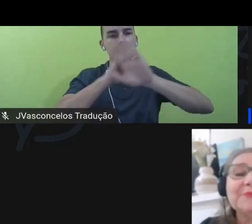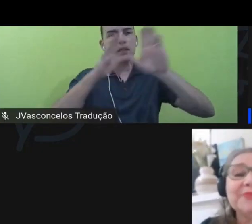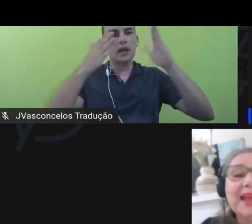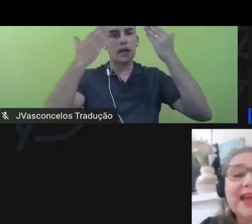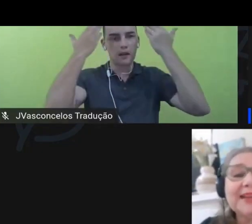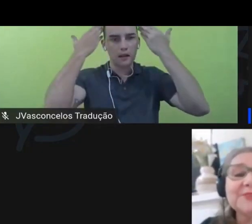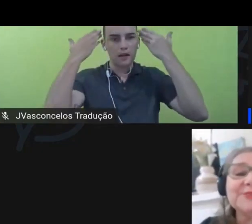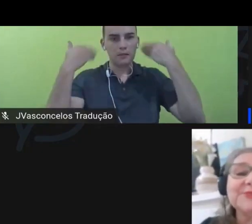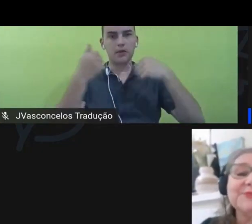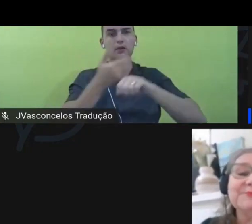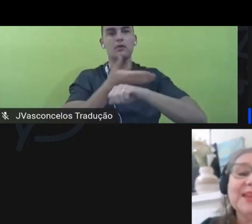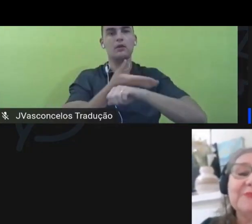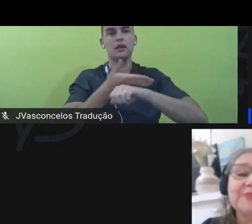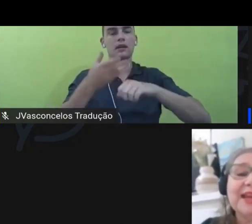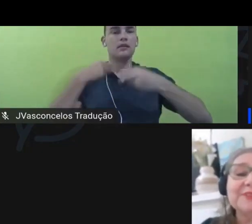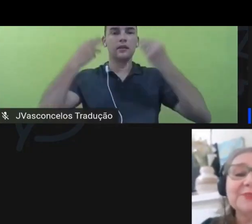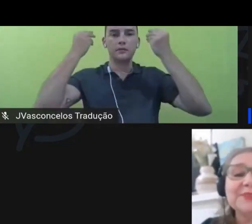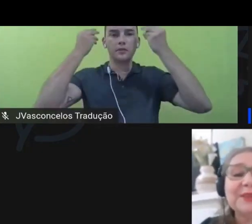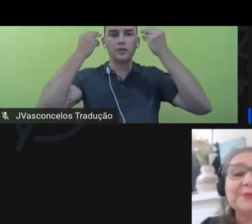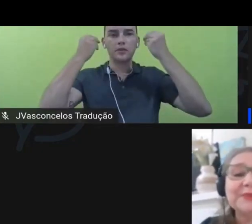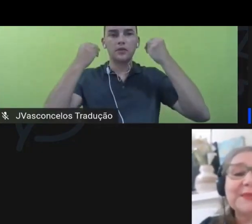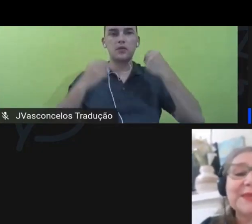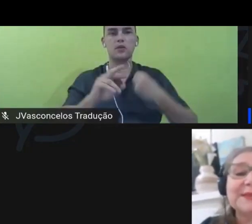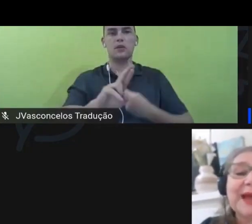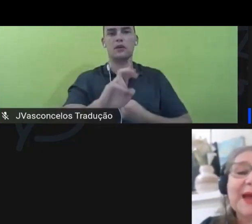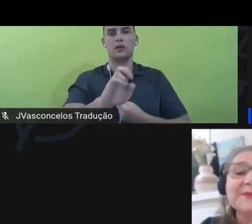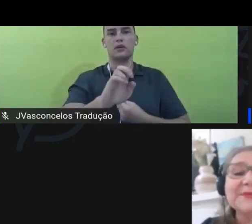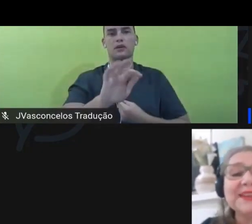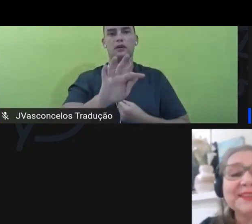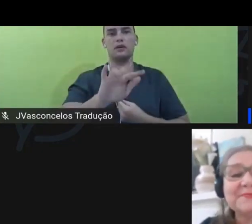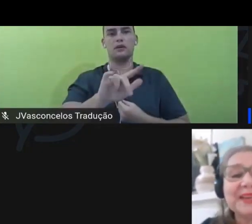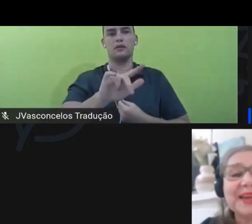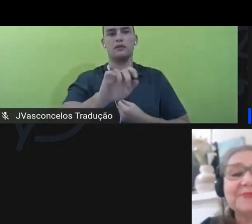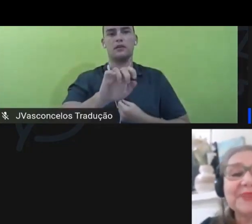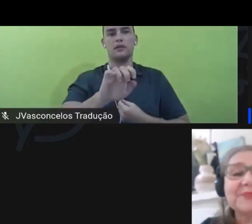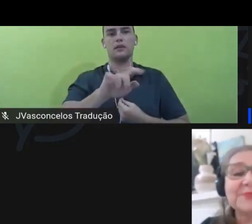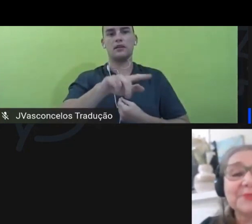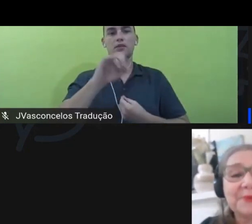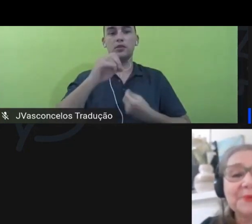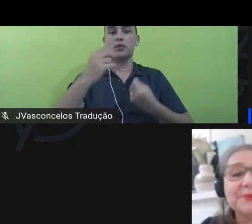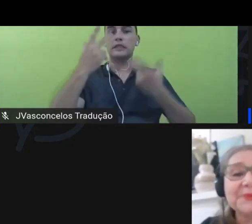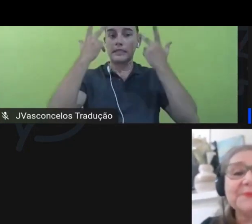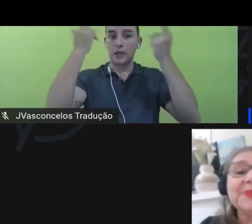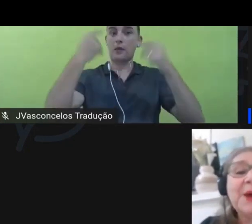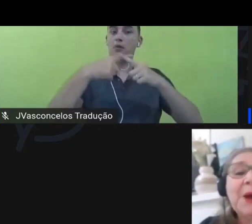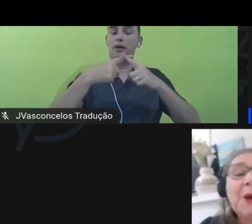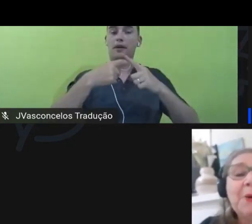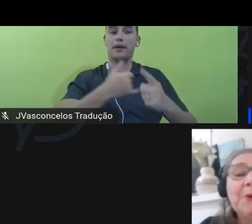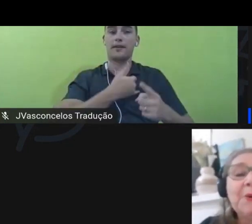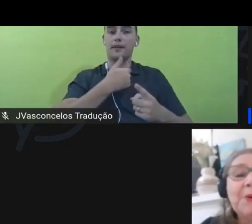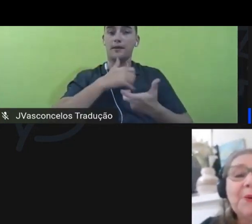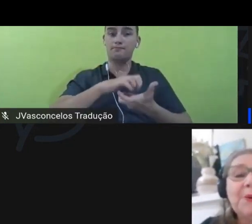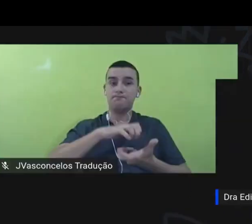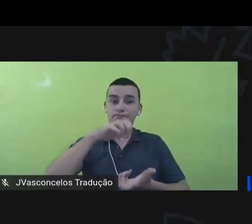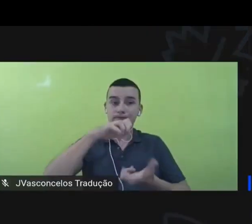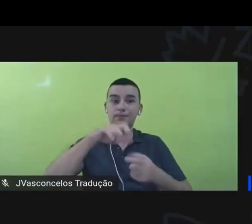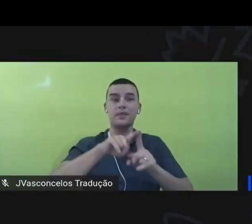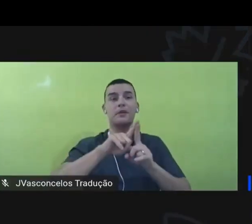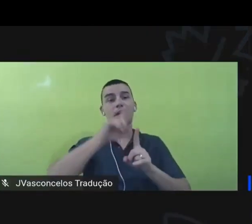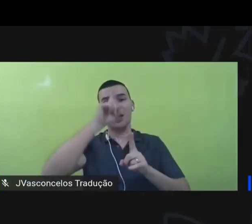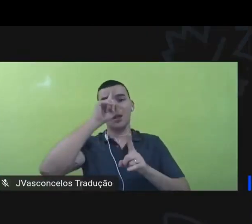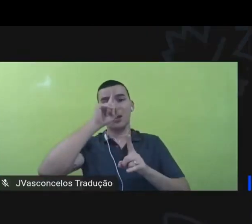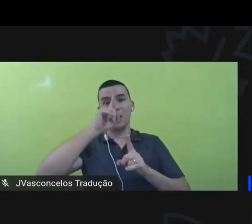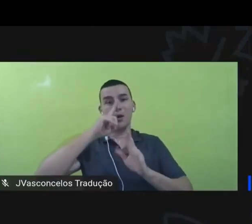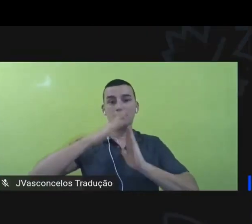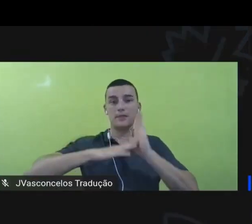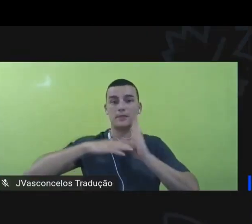com reflexos naturais da idade e também reflexos louros. Estou usando